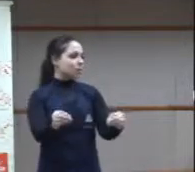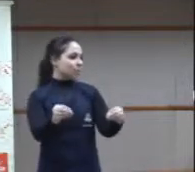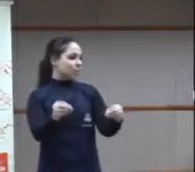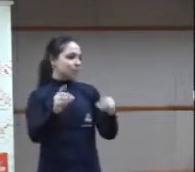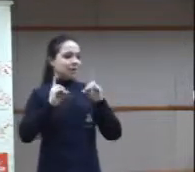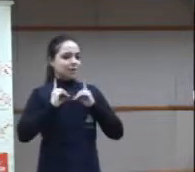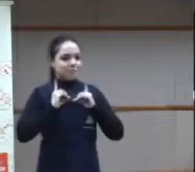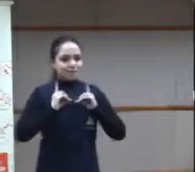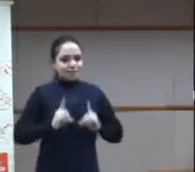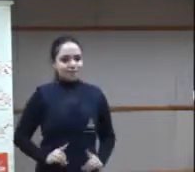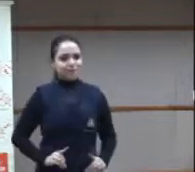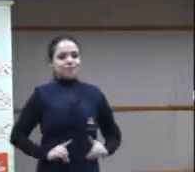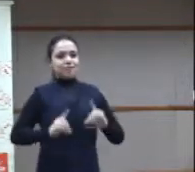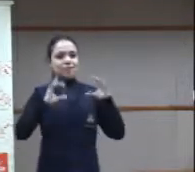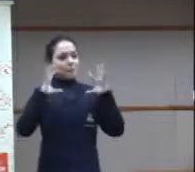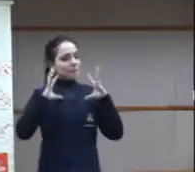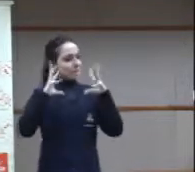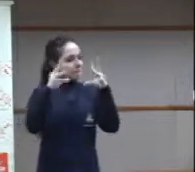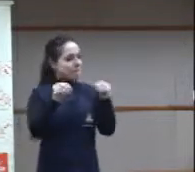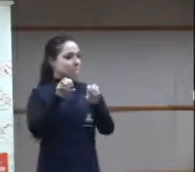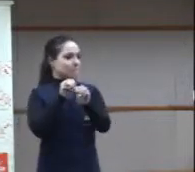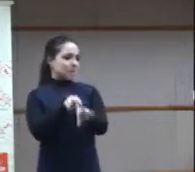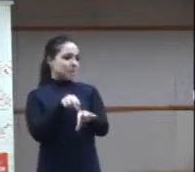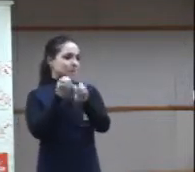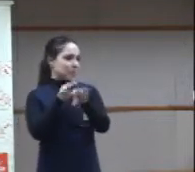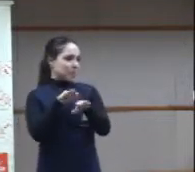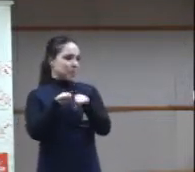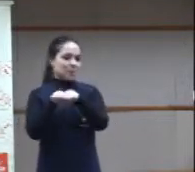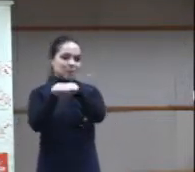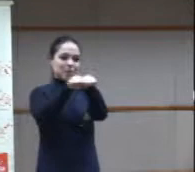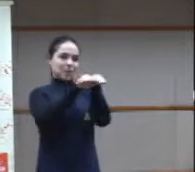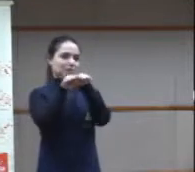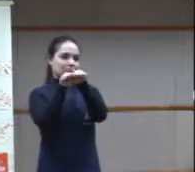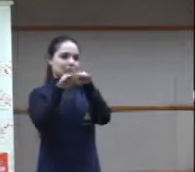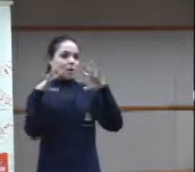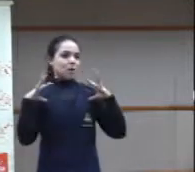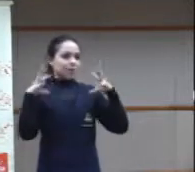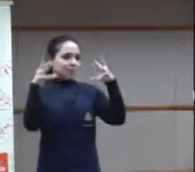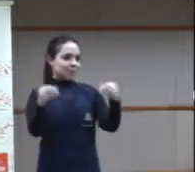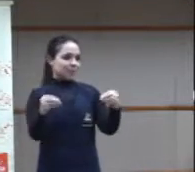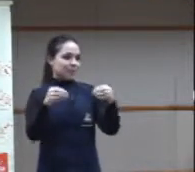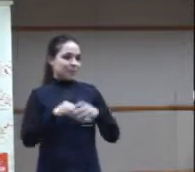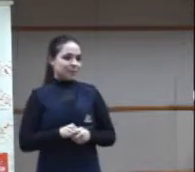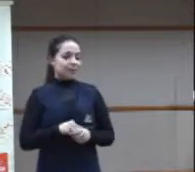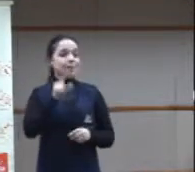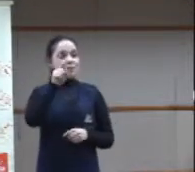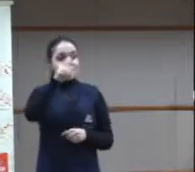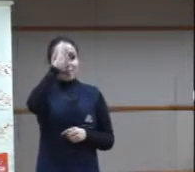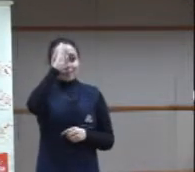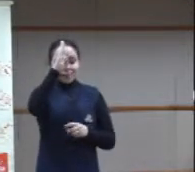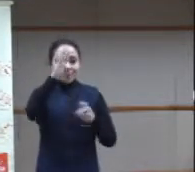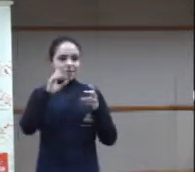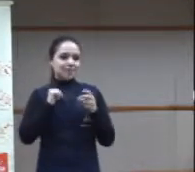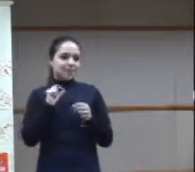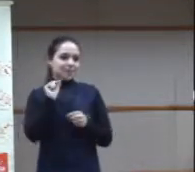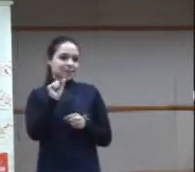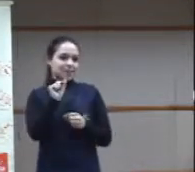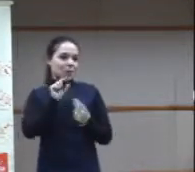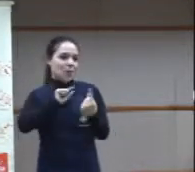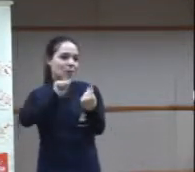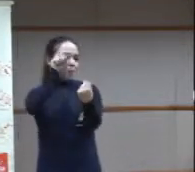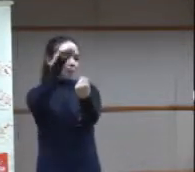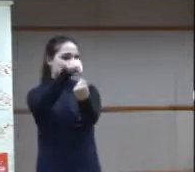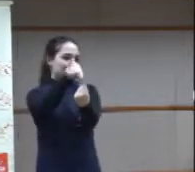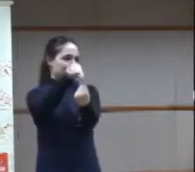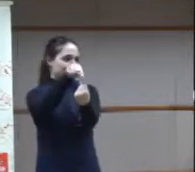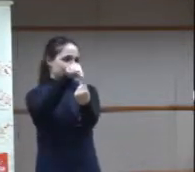com deficiência. Nós temos que, o nosso foco é educação para todos. Essa é a nossa visão. Nós temos